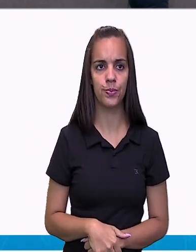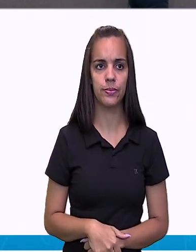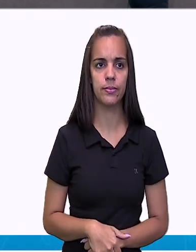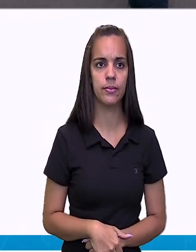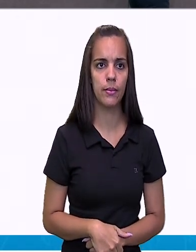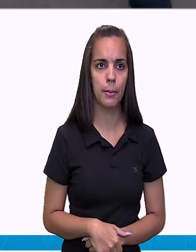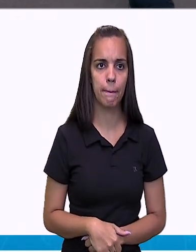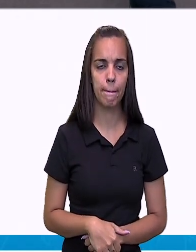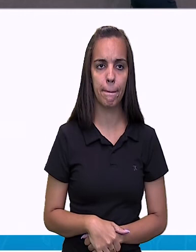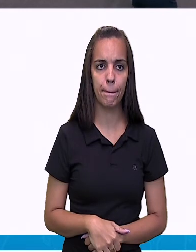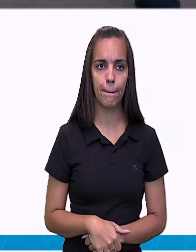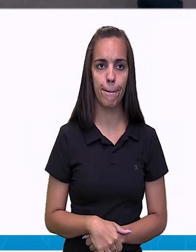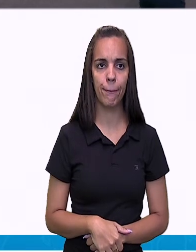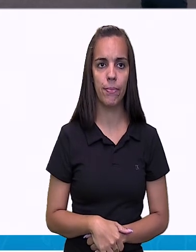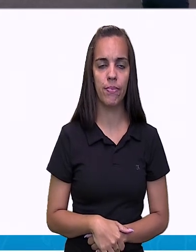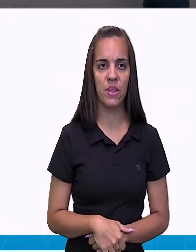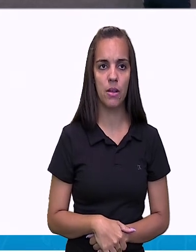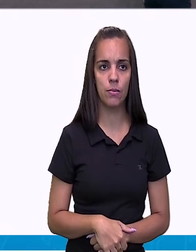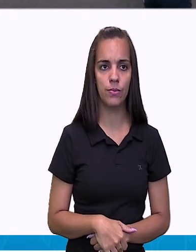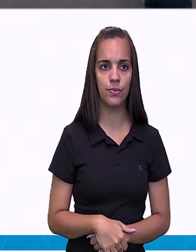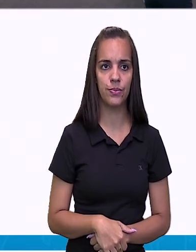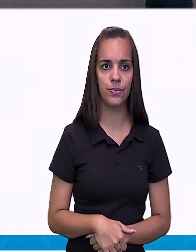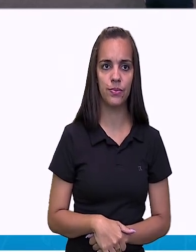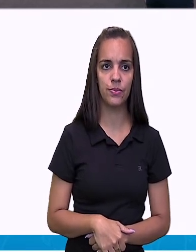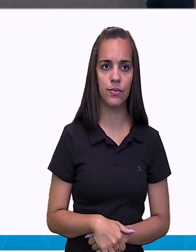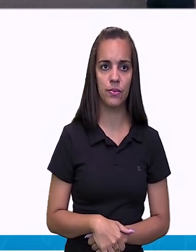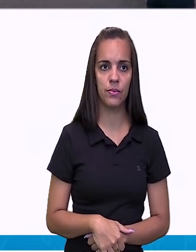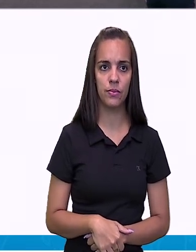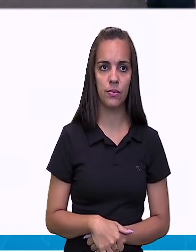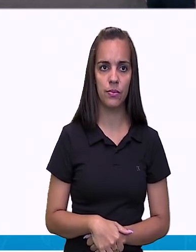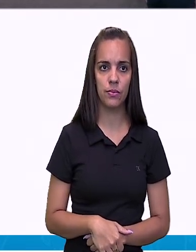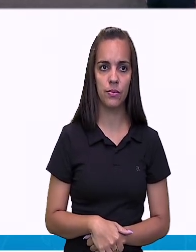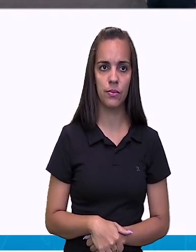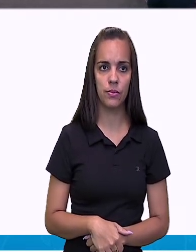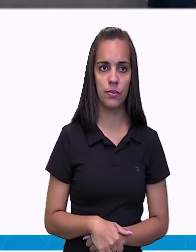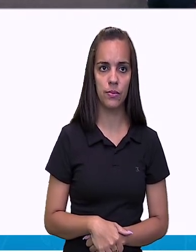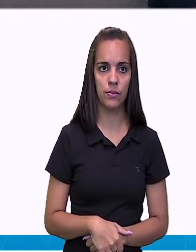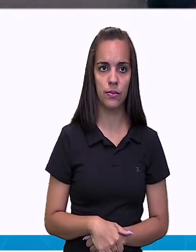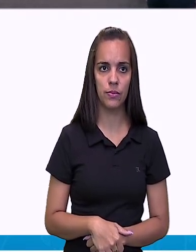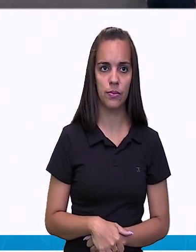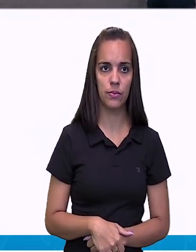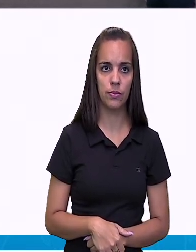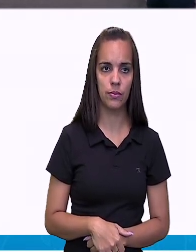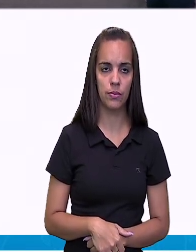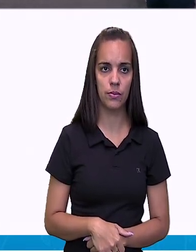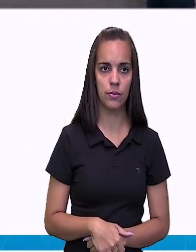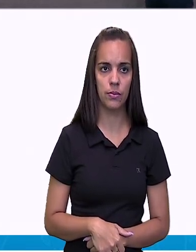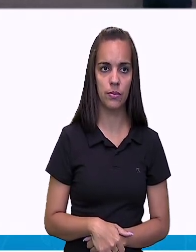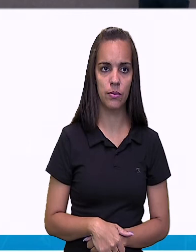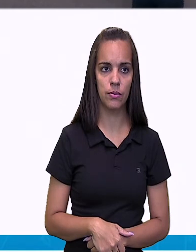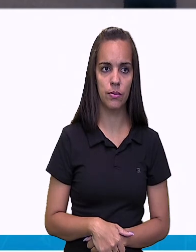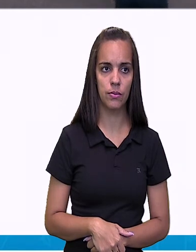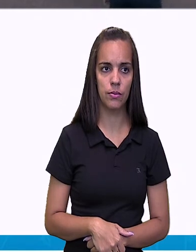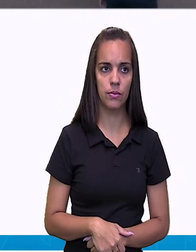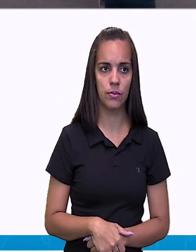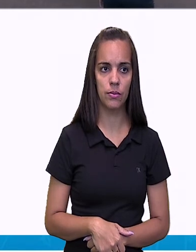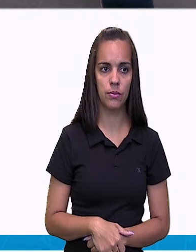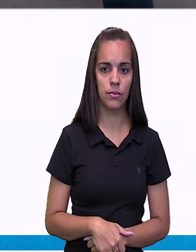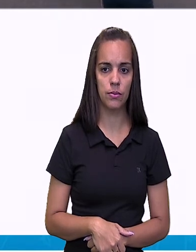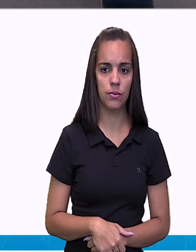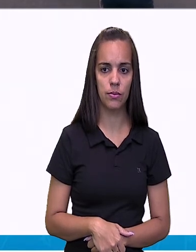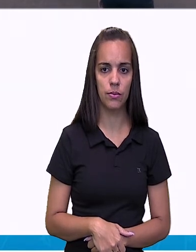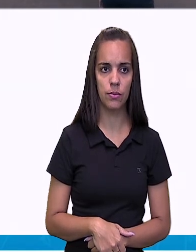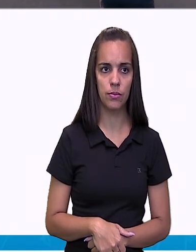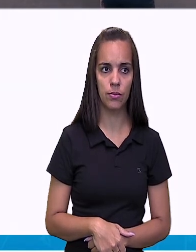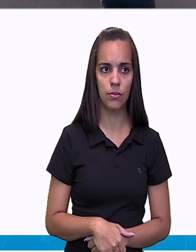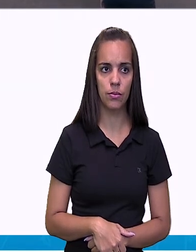indefinido. Vamos deixar claro que ele é indefinido. Opa! Deixa eu só